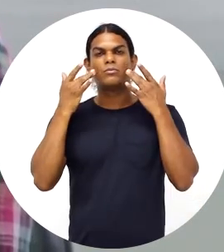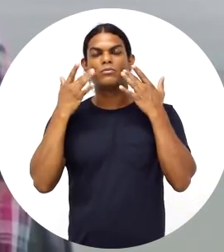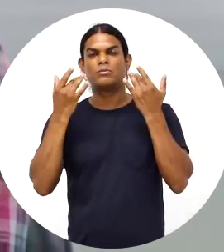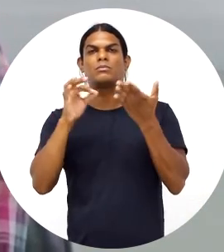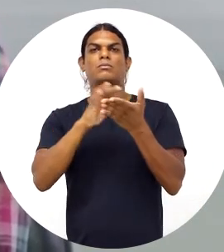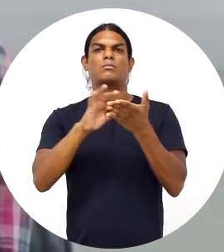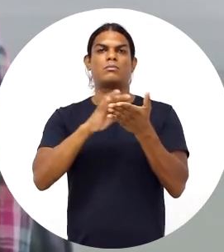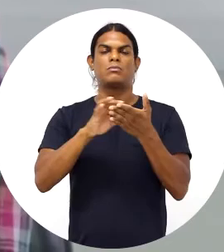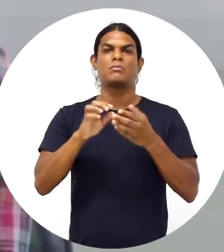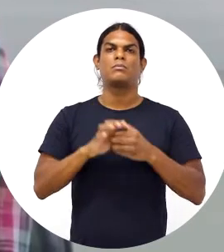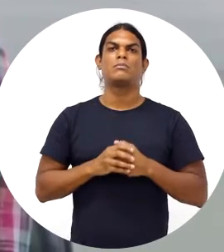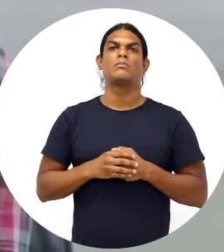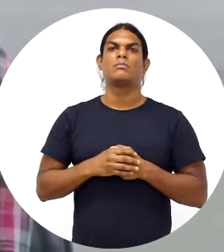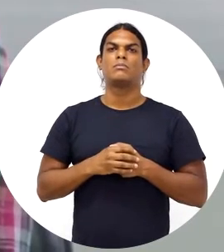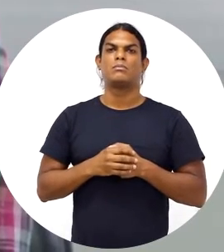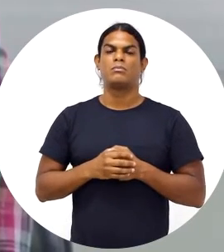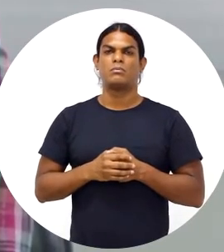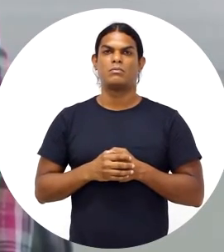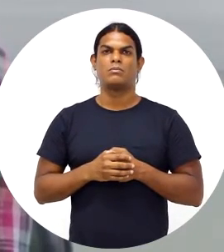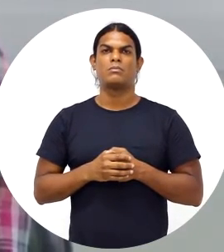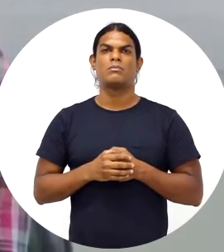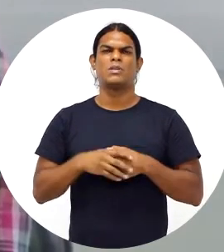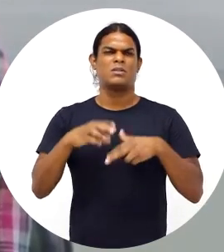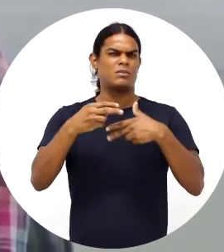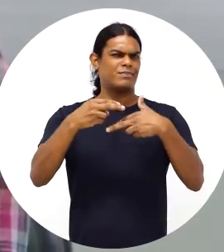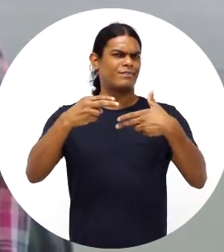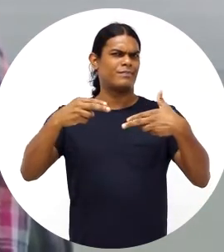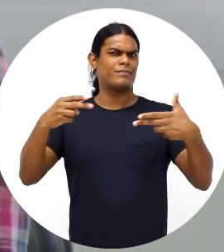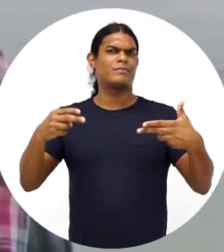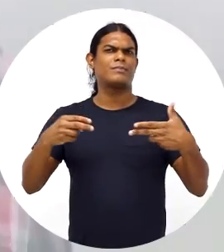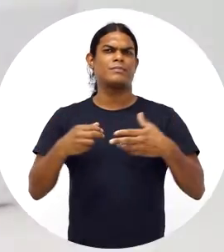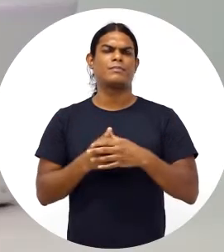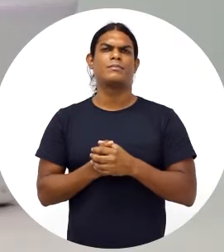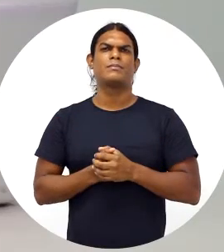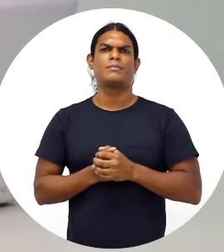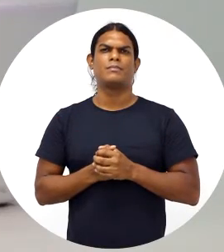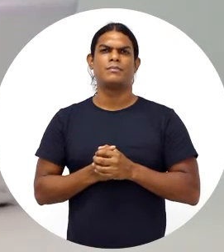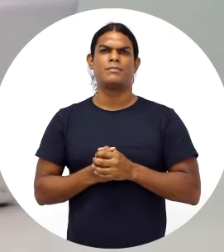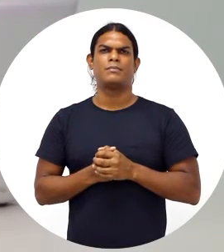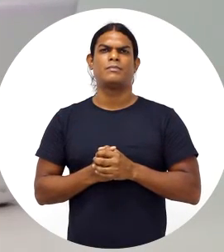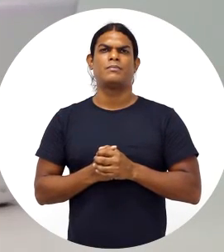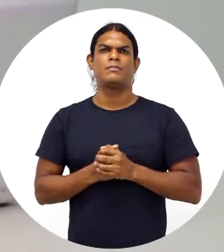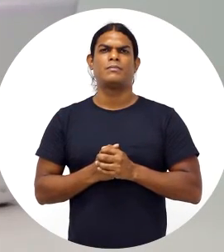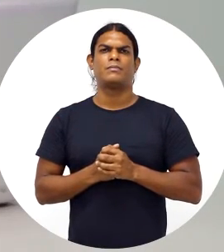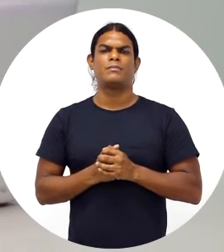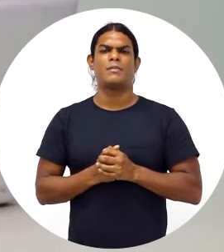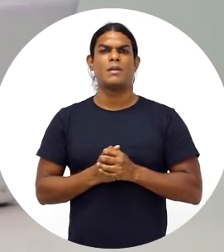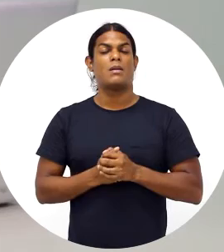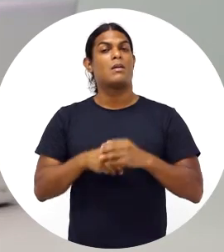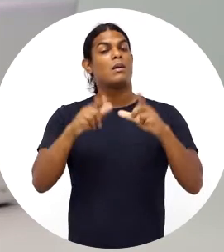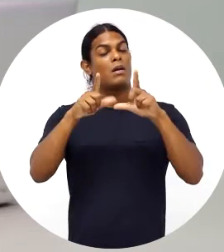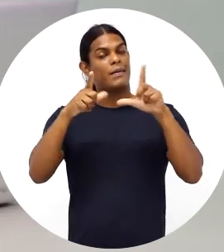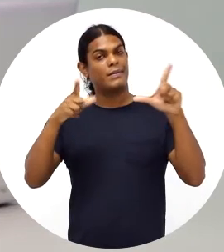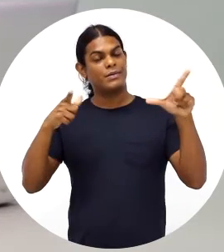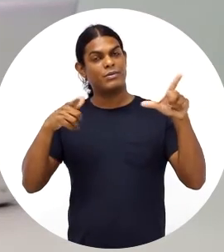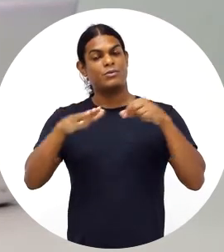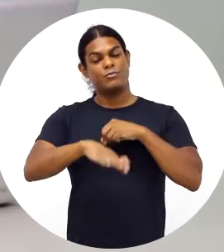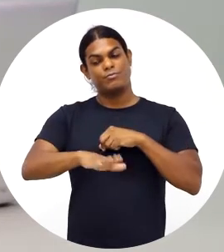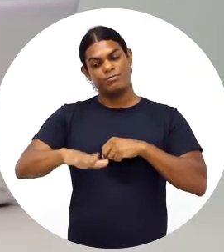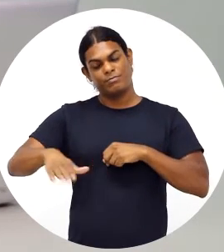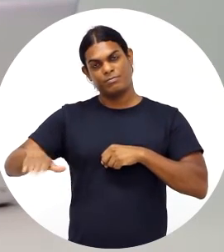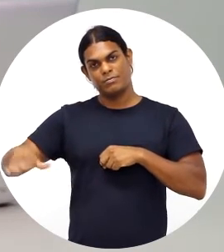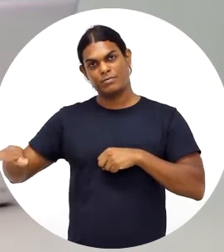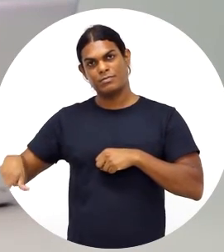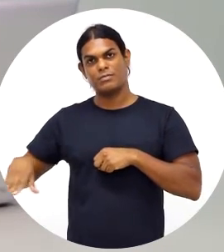vivo, Luzilá Gonçalves Ferreira, Lucila Nogueira e tantos outros. A literatura infanto-juvenil é